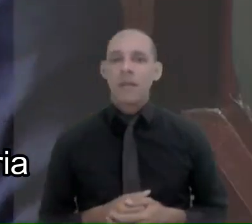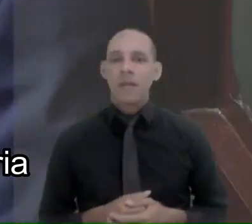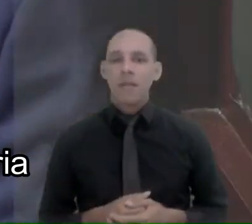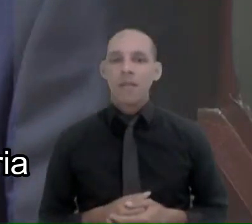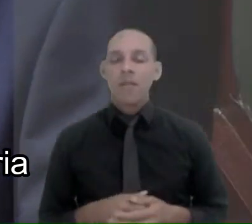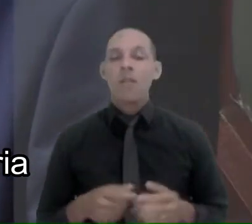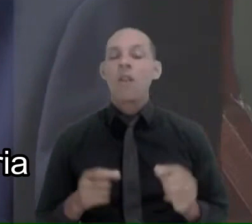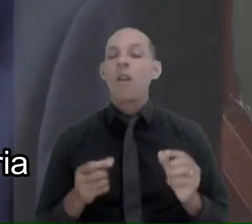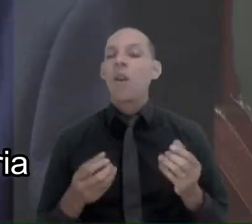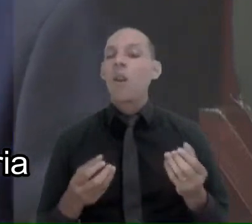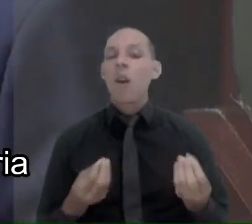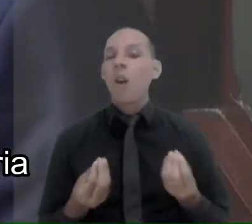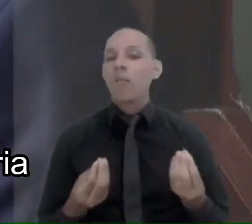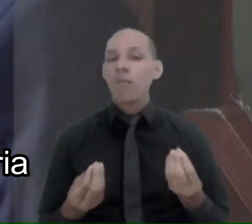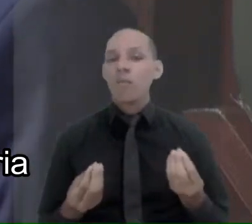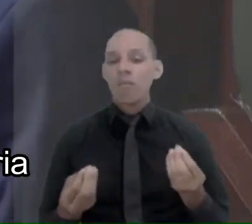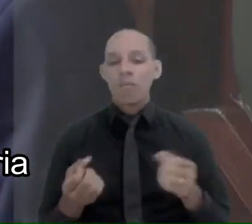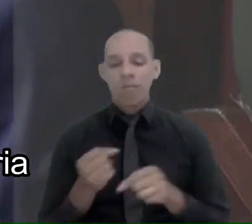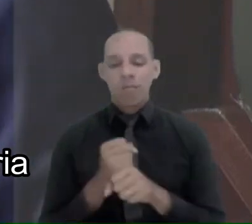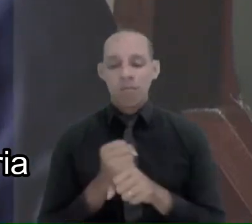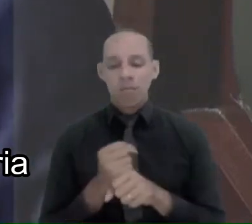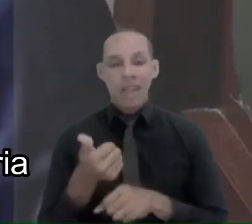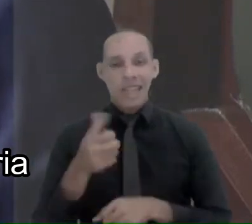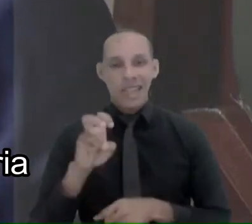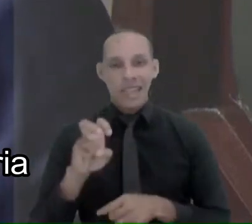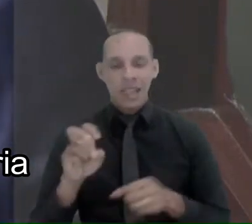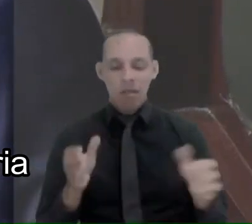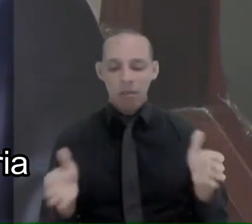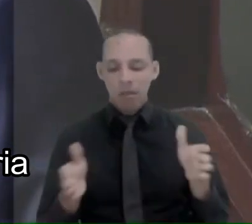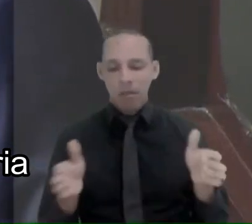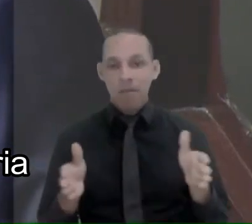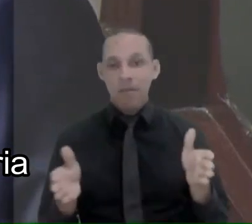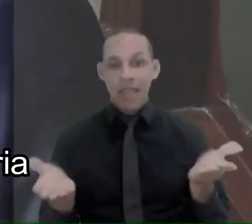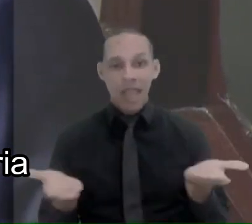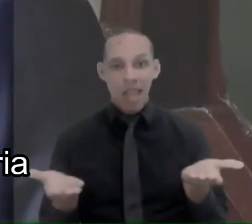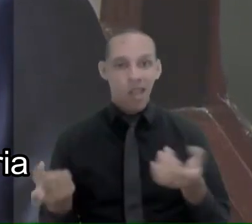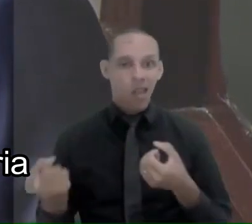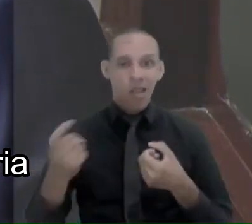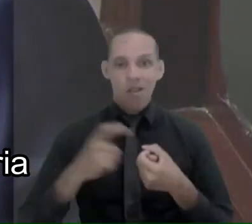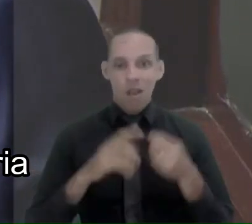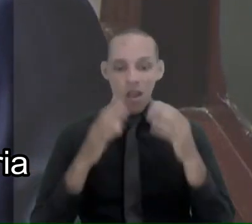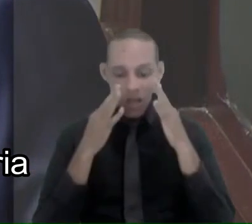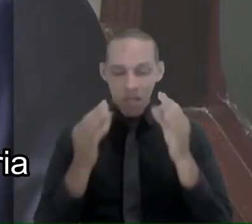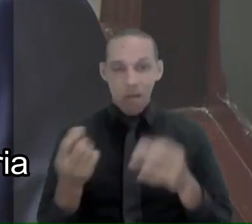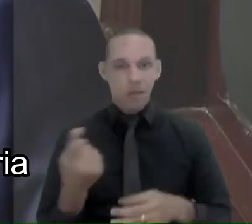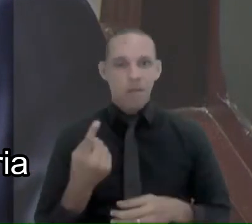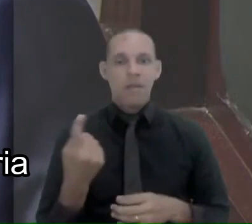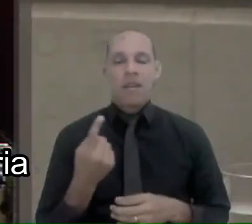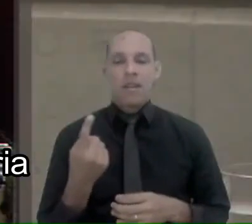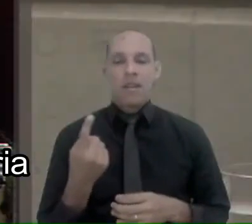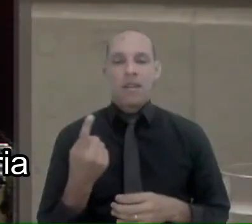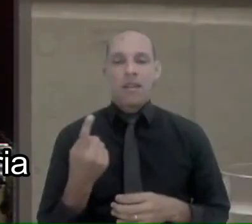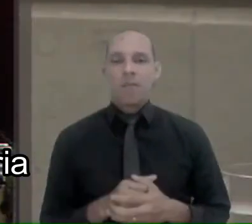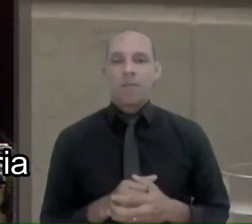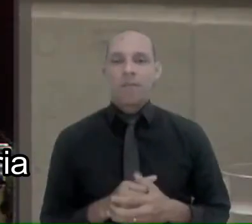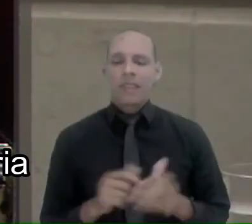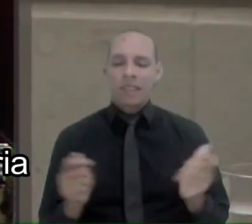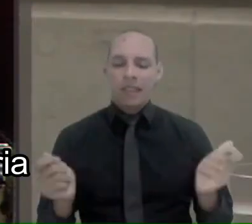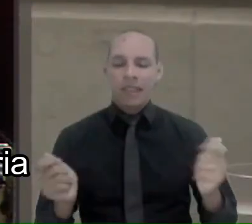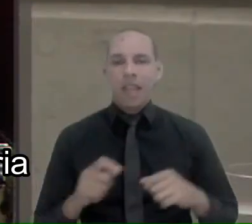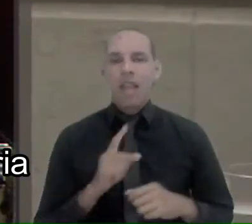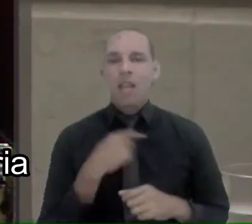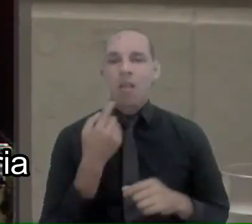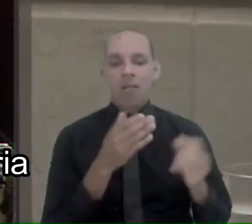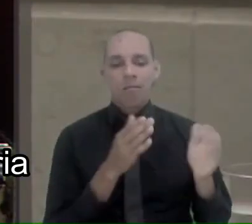menos 15 anos. Né? A retomada das atividades da atenção primária foi o que nos permitiu organizar a